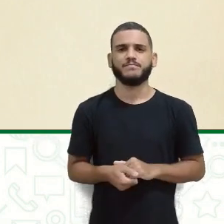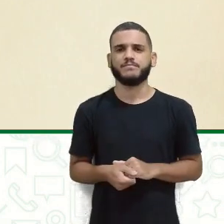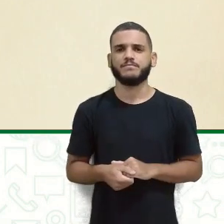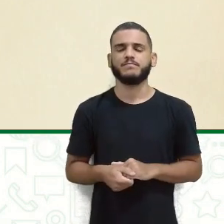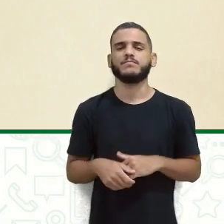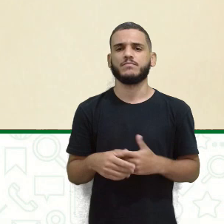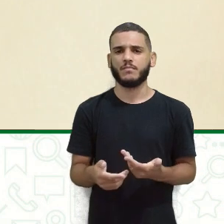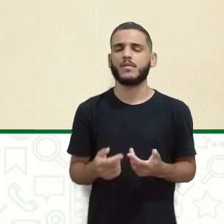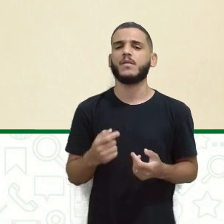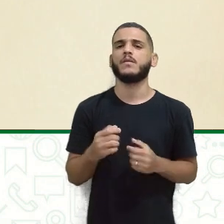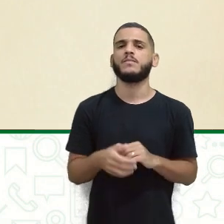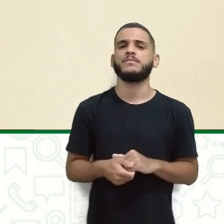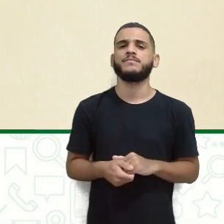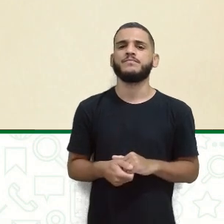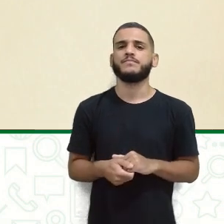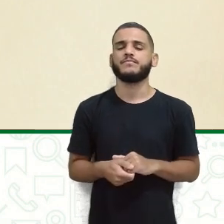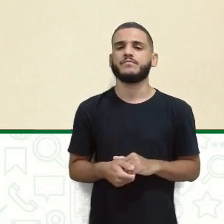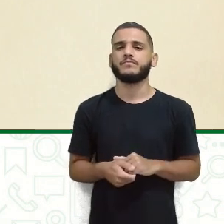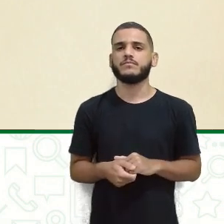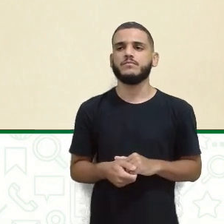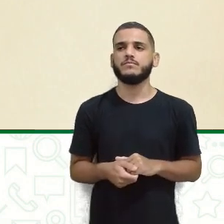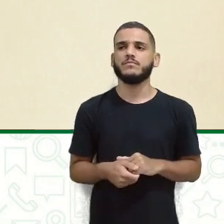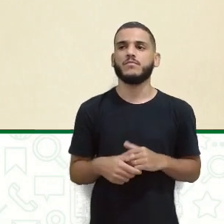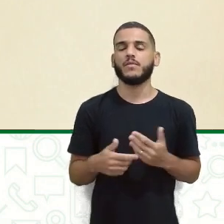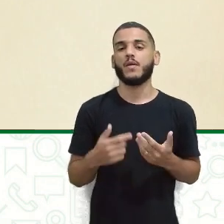me faz